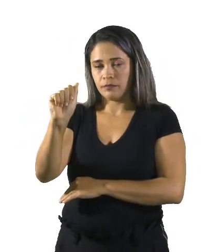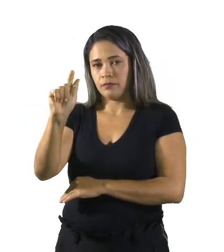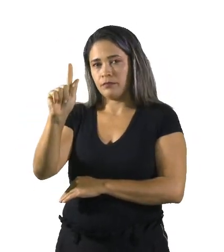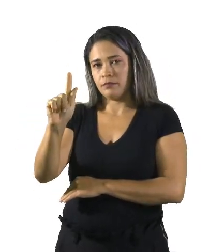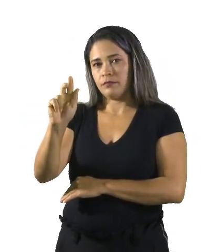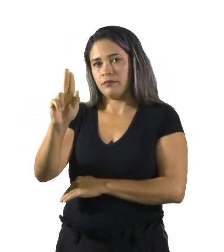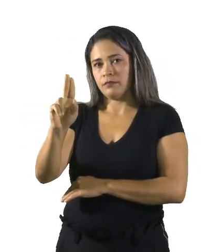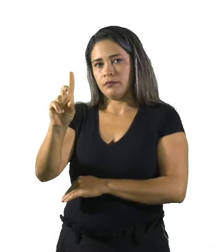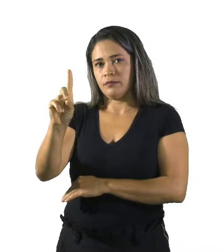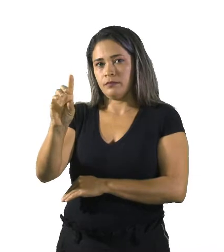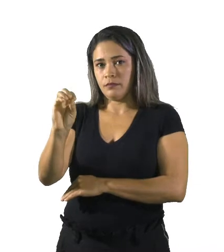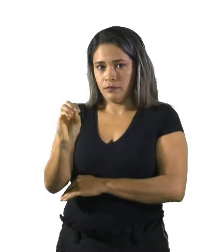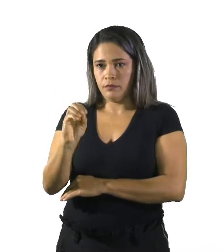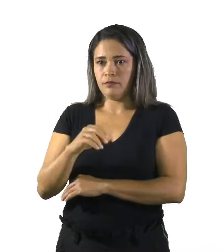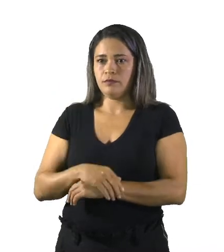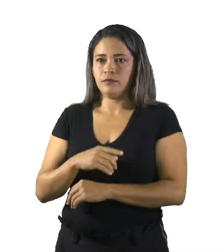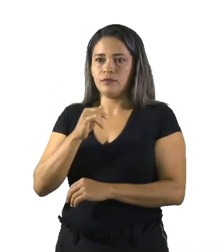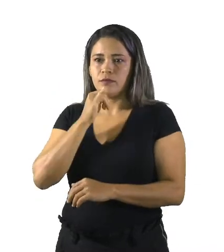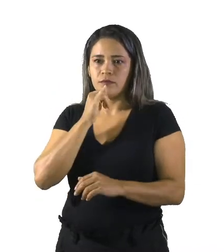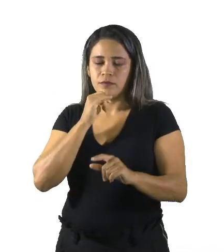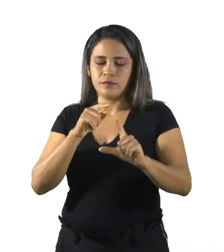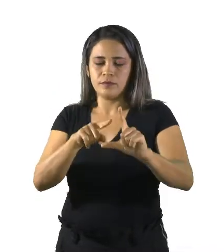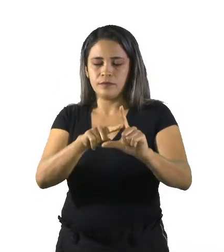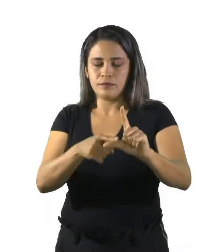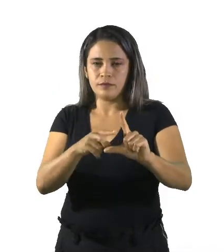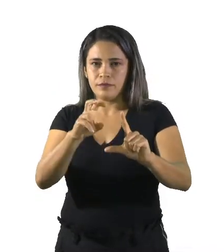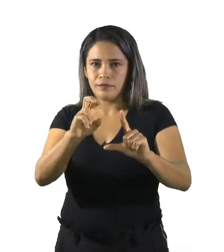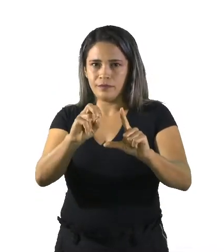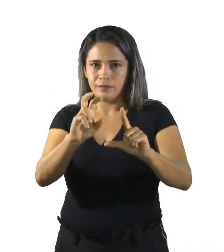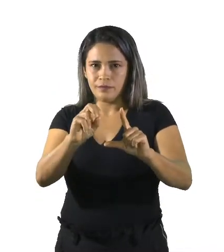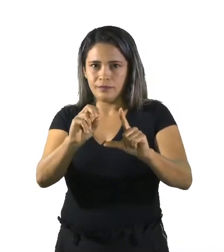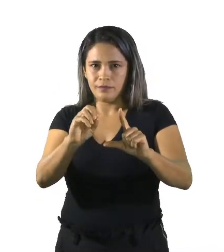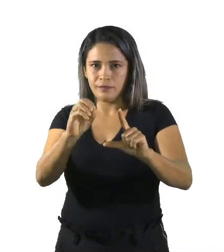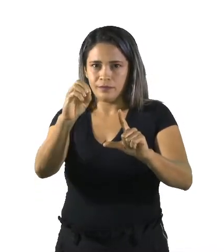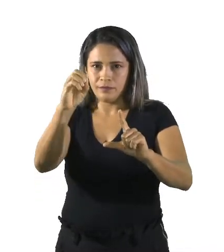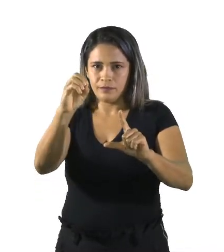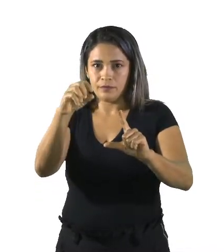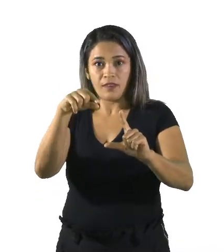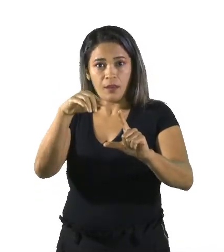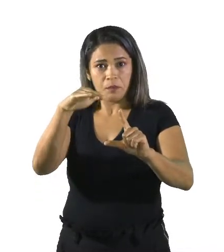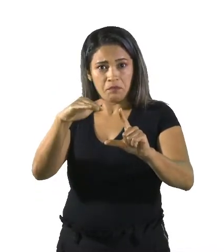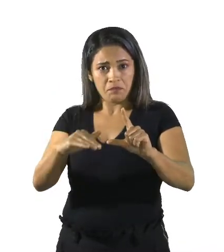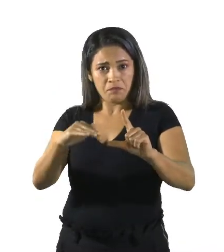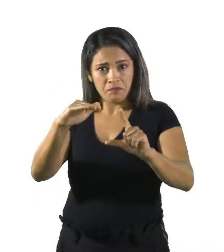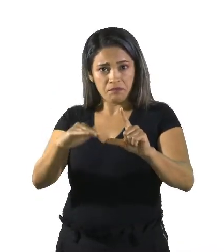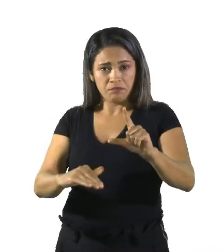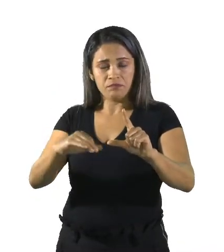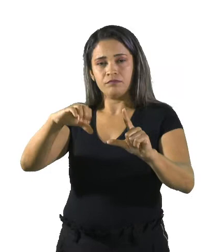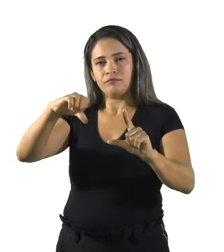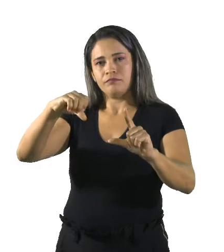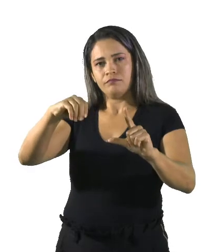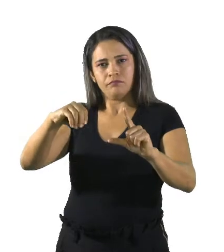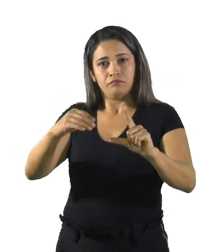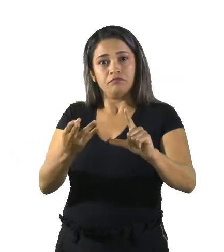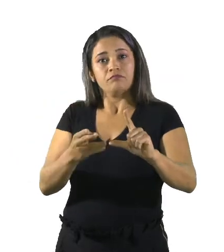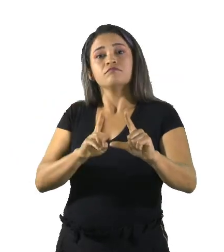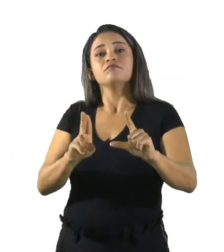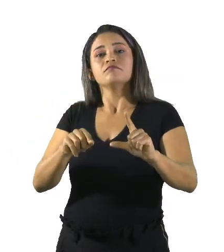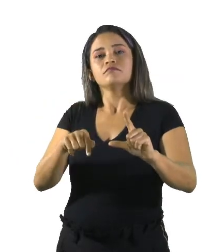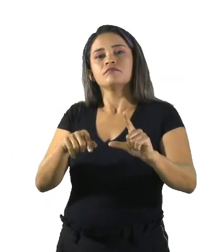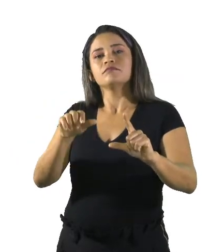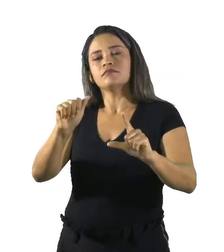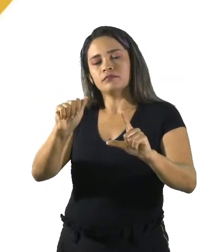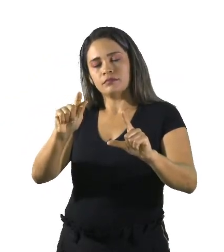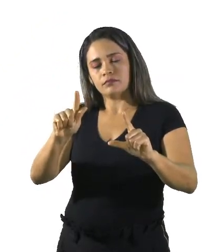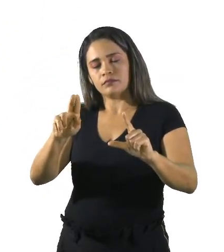de 50 graus, ele é menor do que 90. Se ele é menor do que 90, então ele é um ângulo